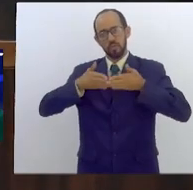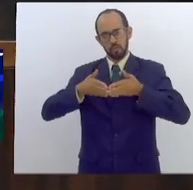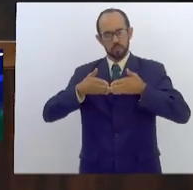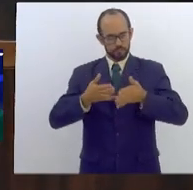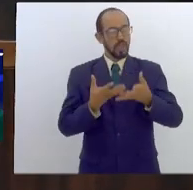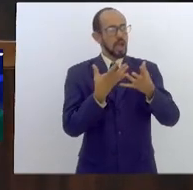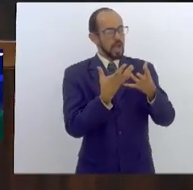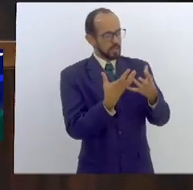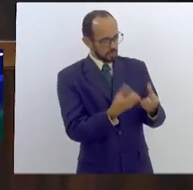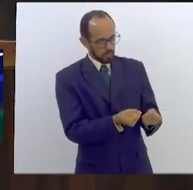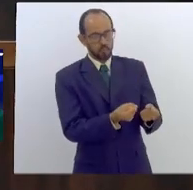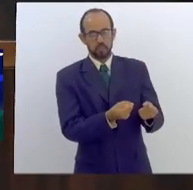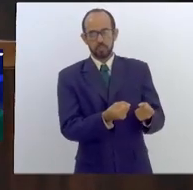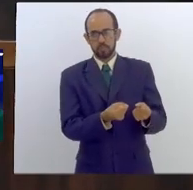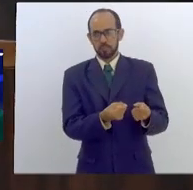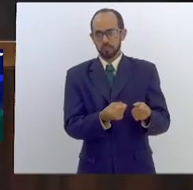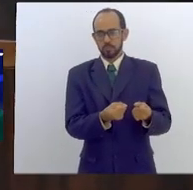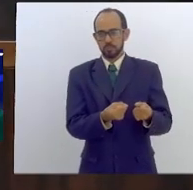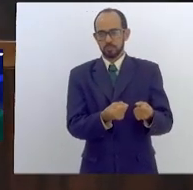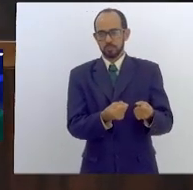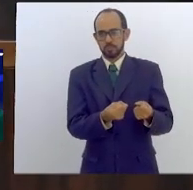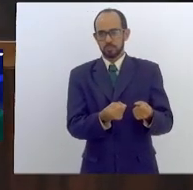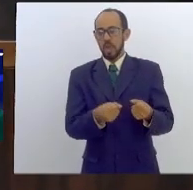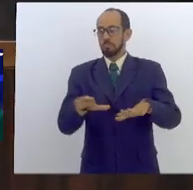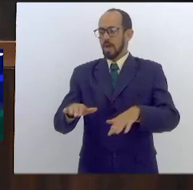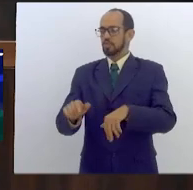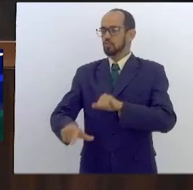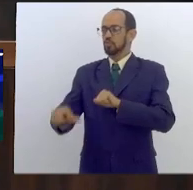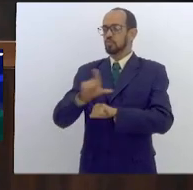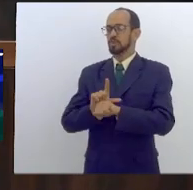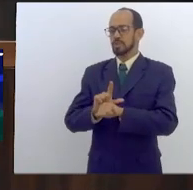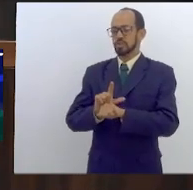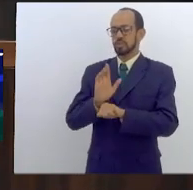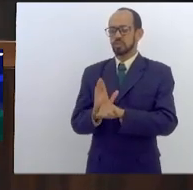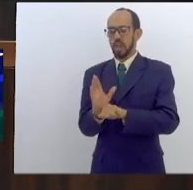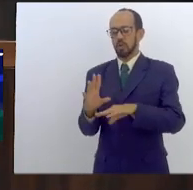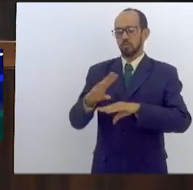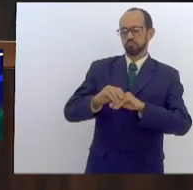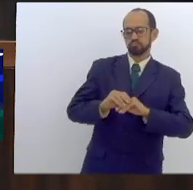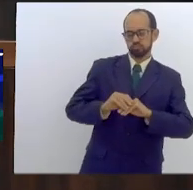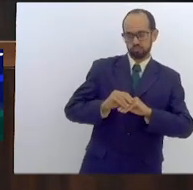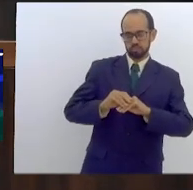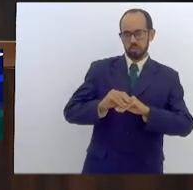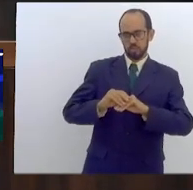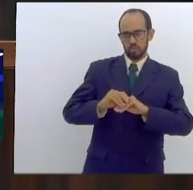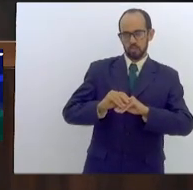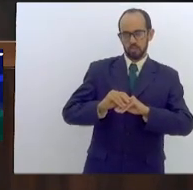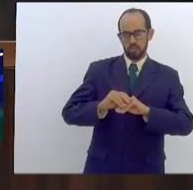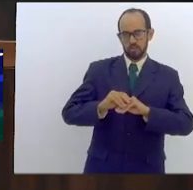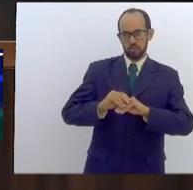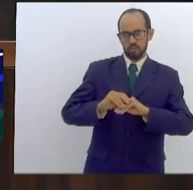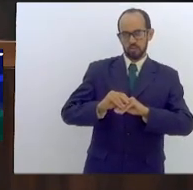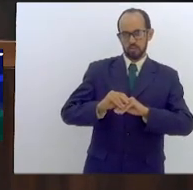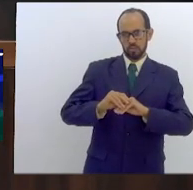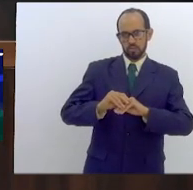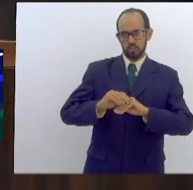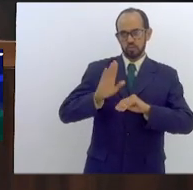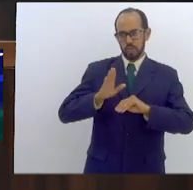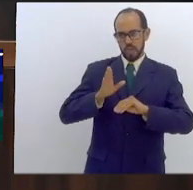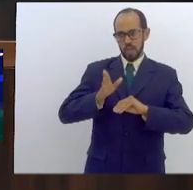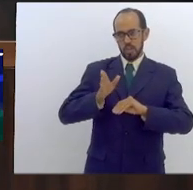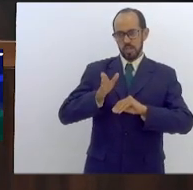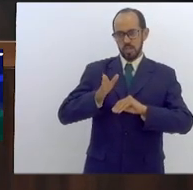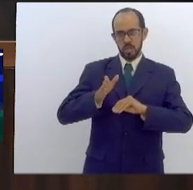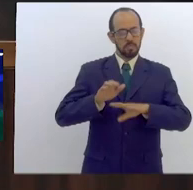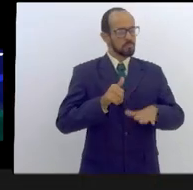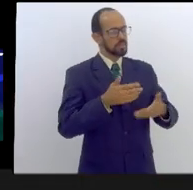Acatado, mas o deputado Luiz já incorporou a emenda, mas se ele quer retirar... Ah, então tá, porque